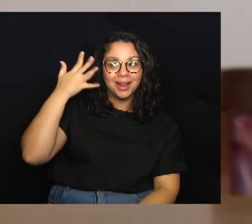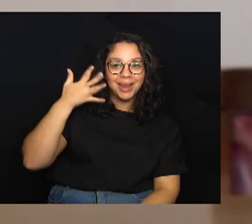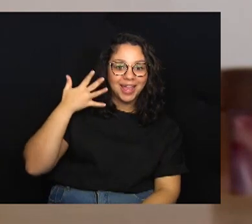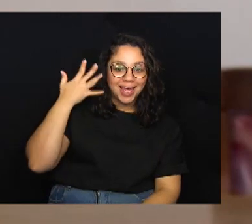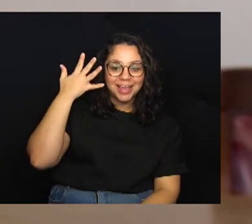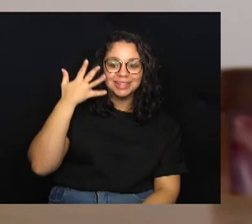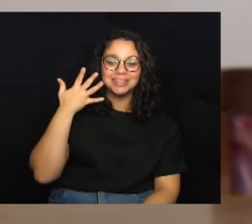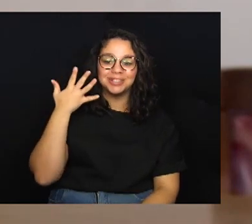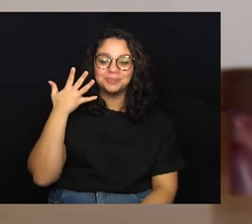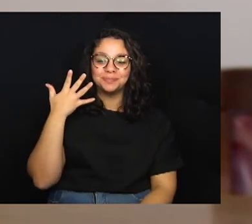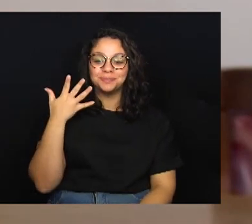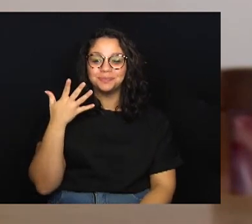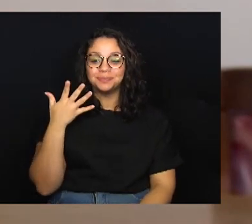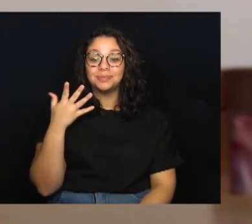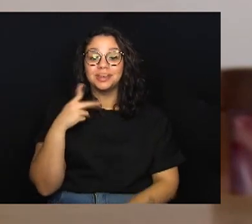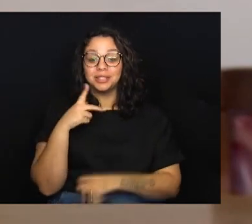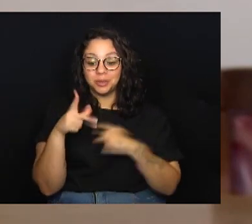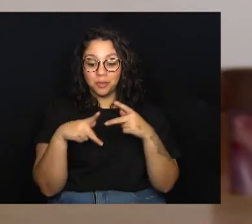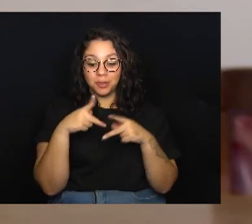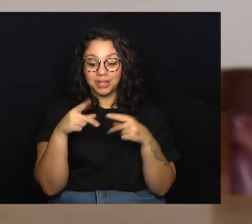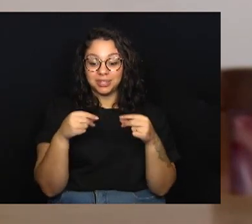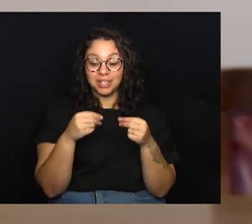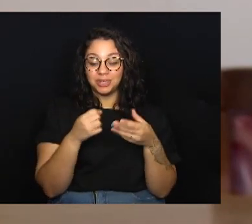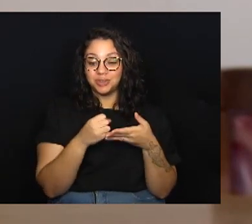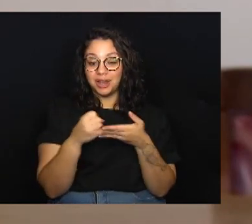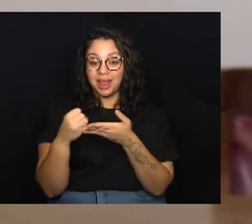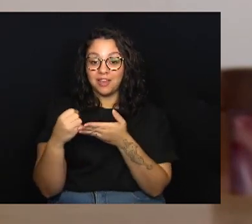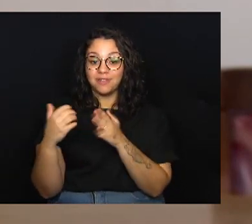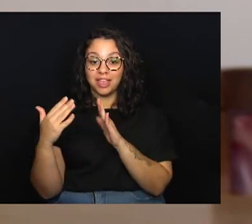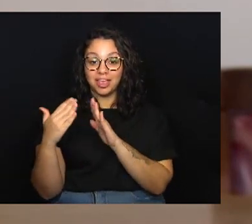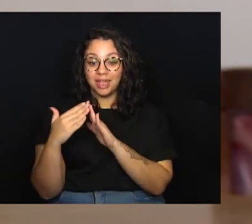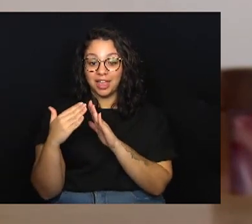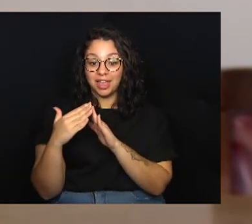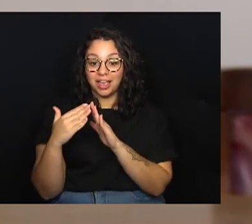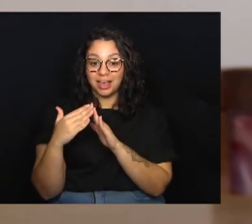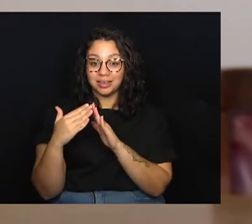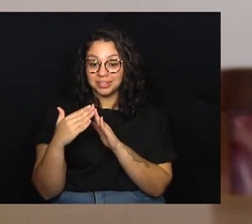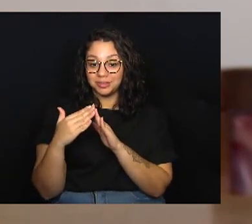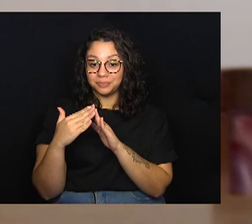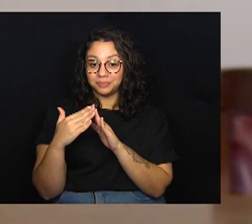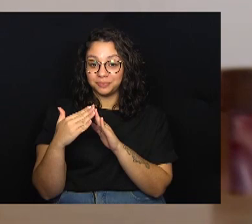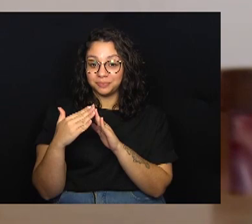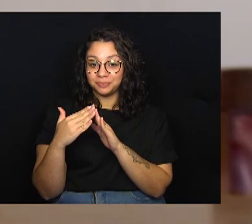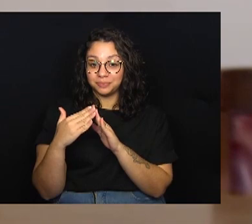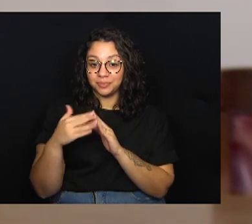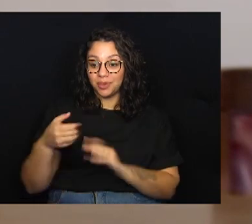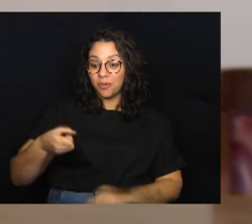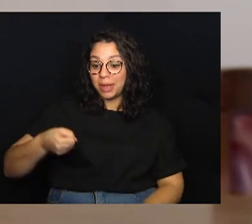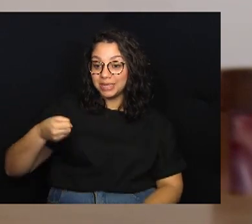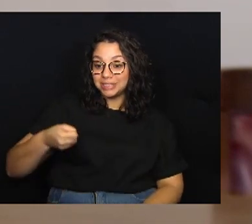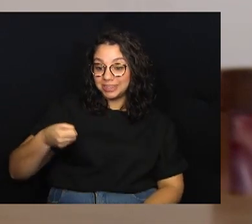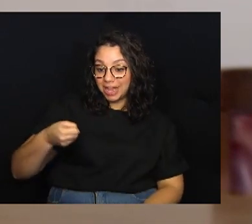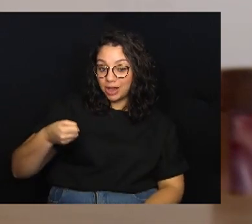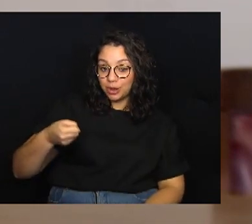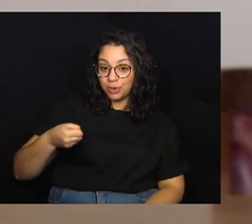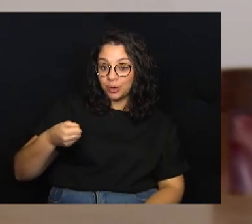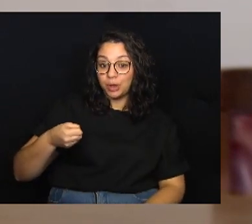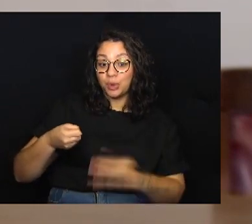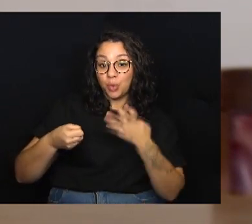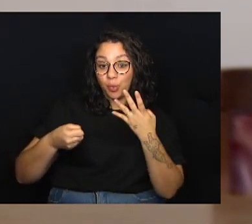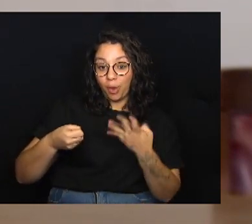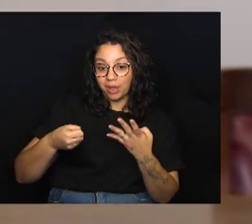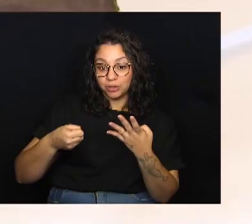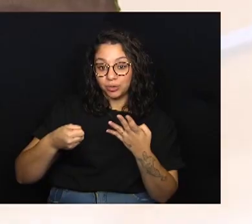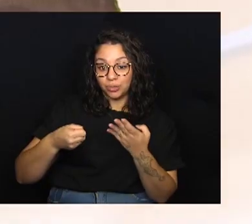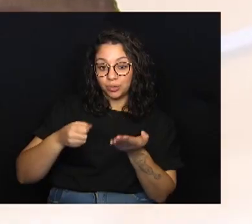e eles levam de presente para suas residências uma sacola com 4 volumes